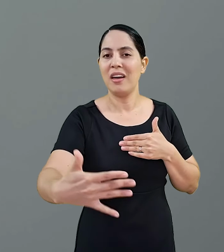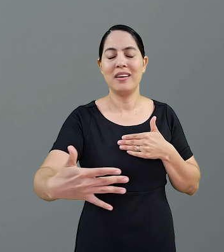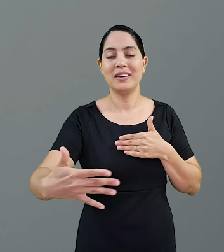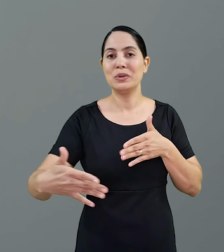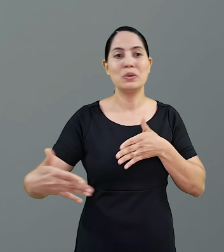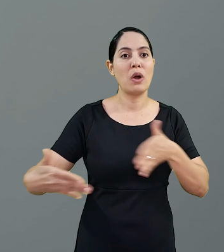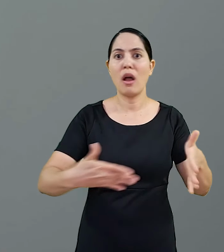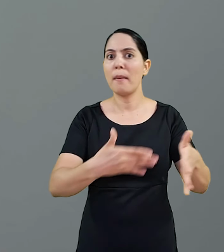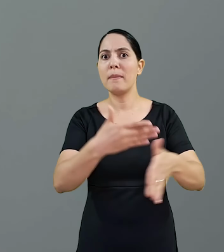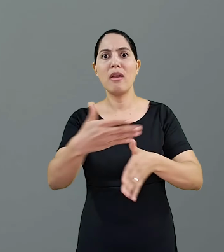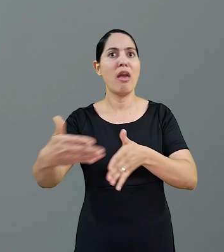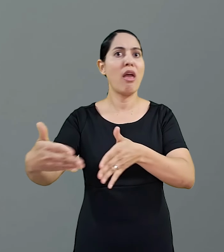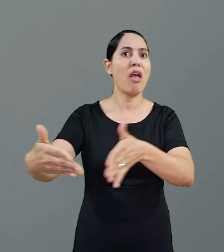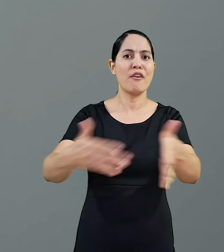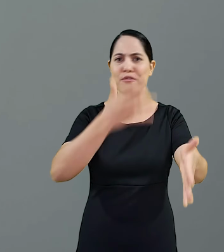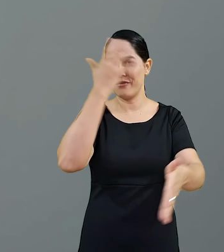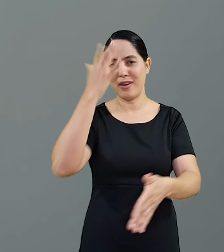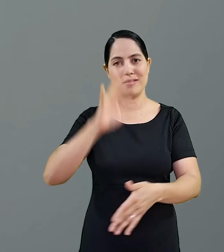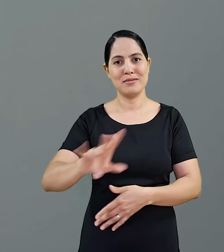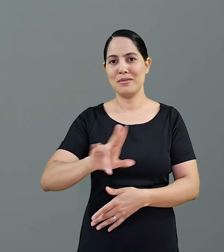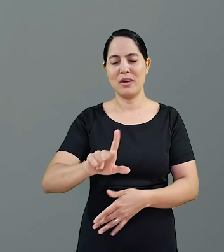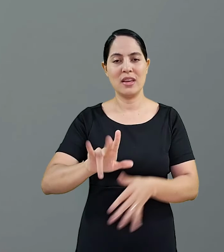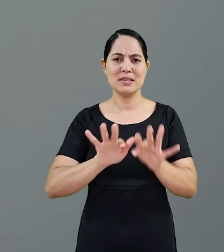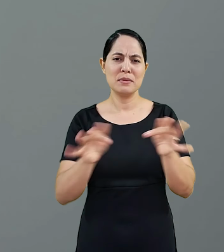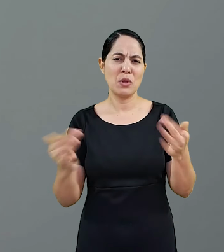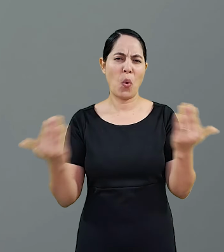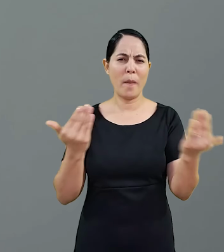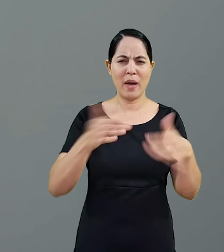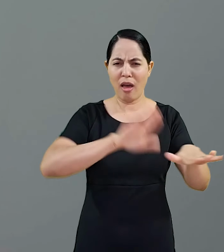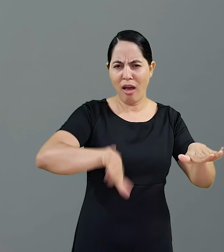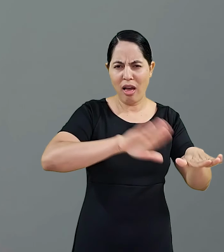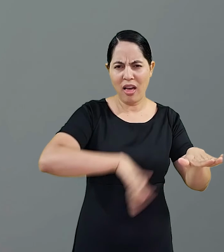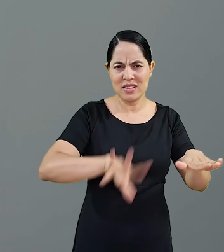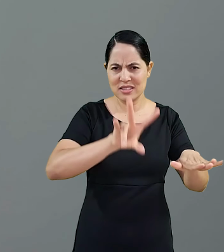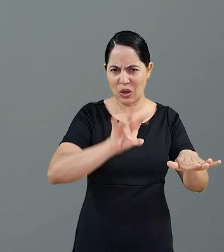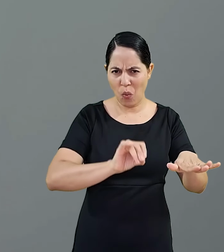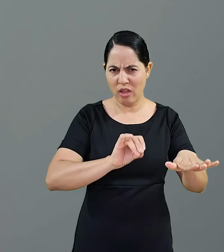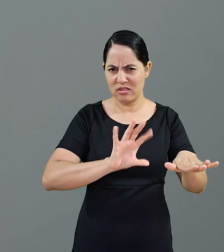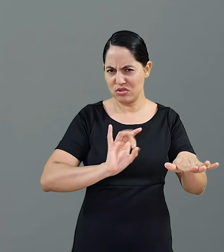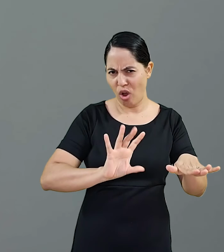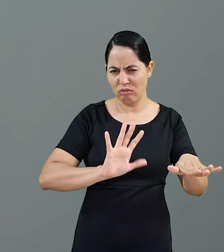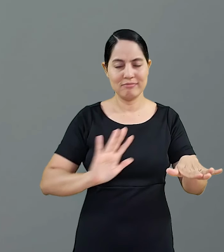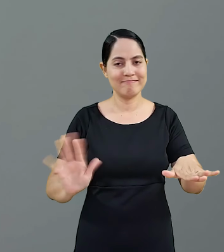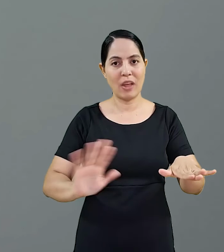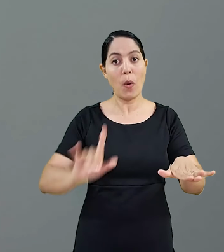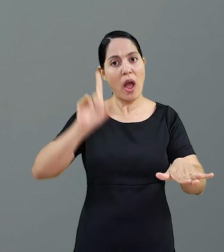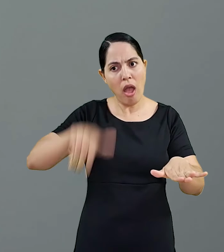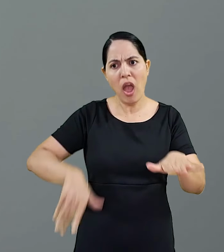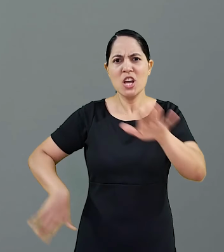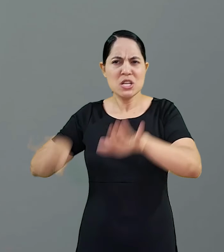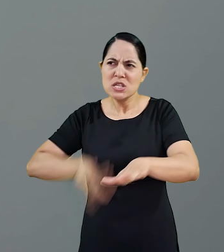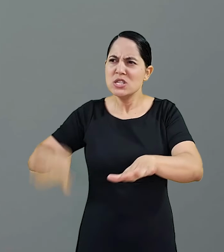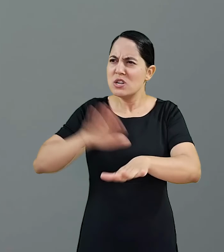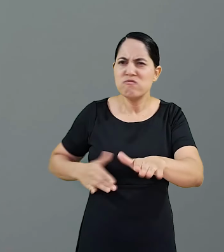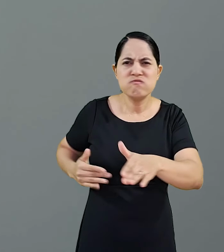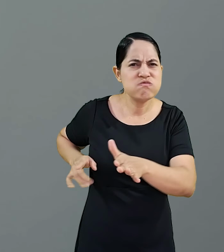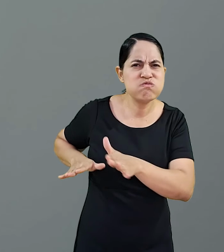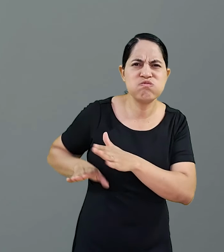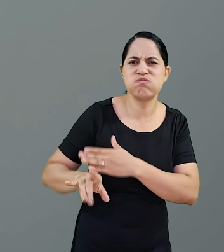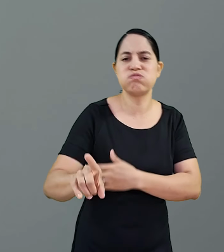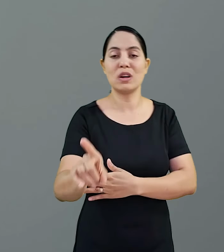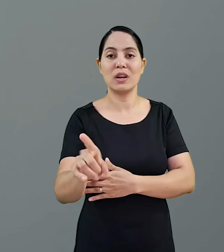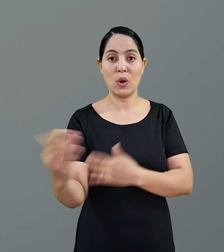é uma raia de 50 metros rasos. É uma maratona. Se você é mulher, essa maratona talvez tenha